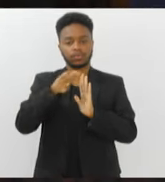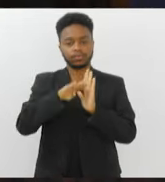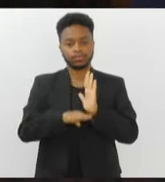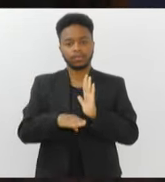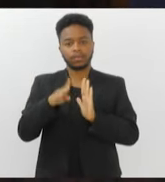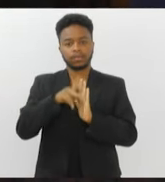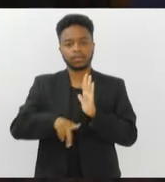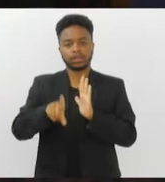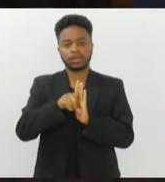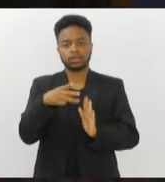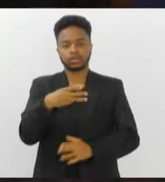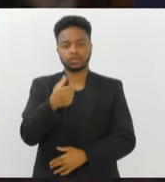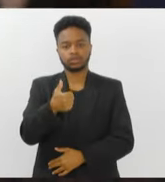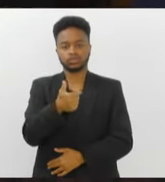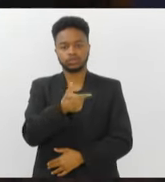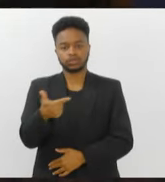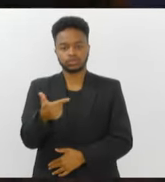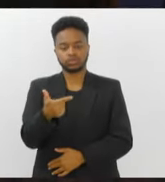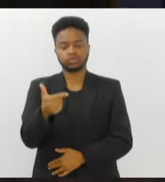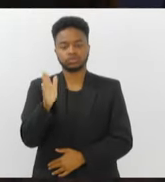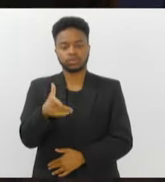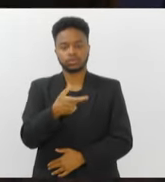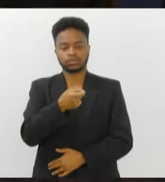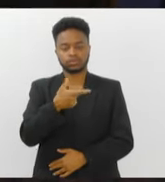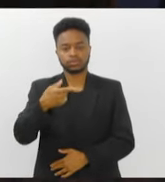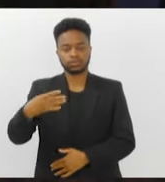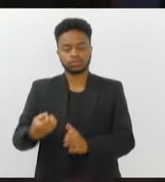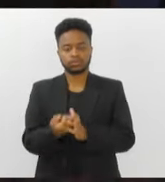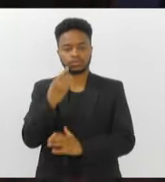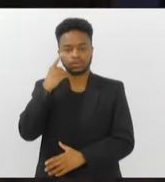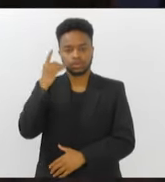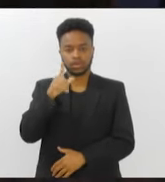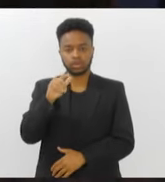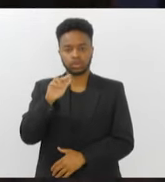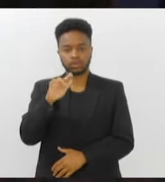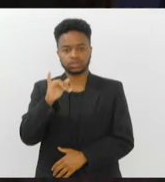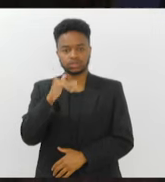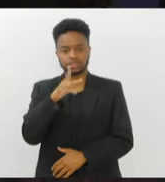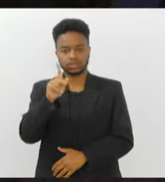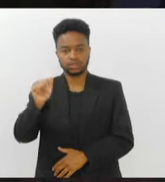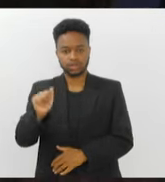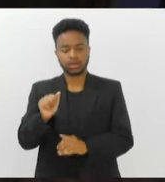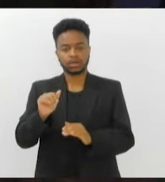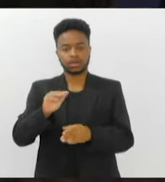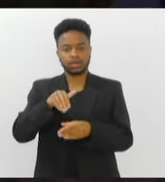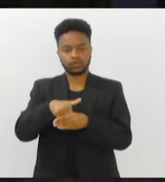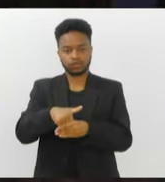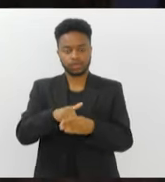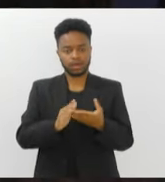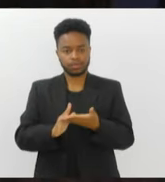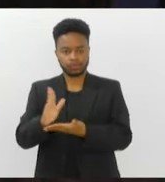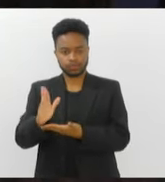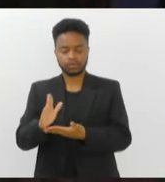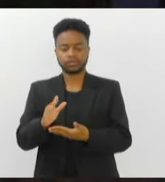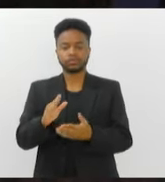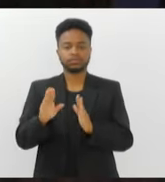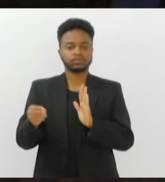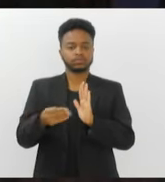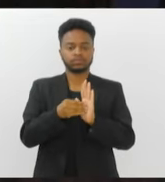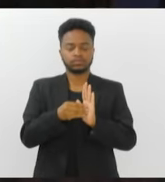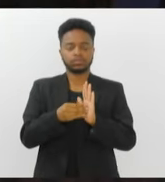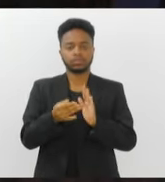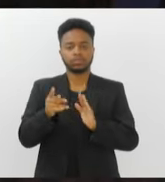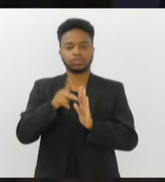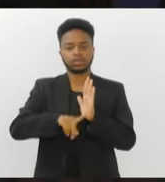número 3122 de 24 da deputada Lucinha. Em votação, aprovado. Inclusão na ordem do dia do